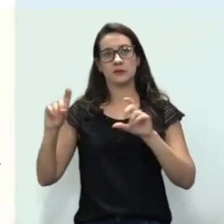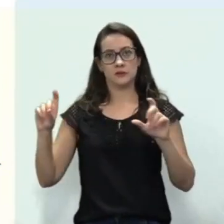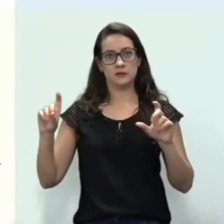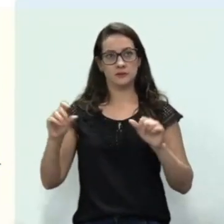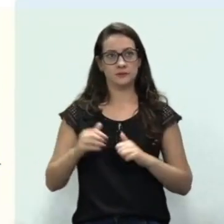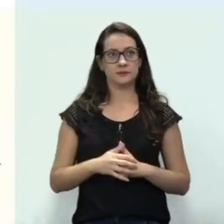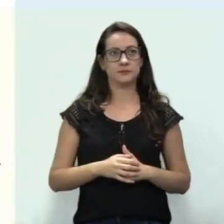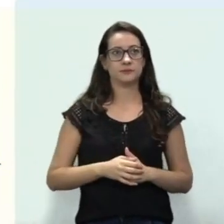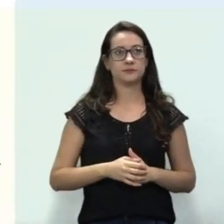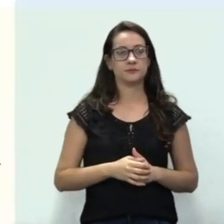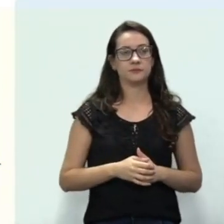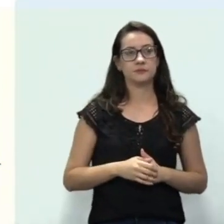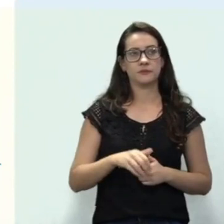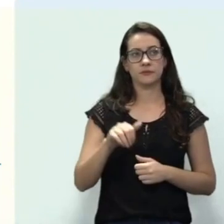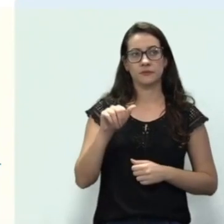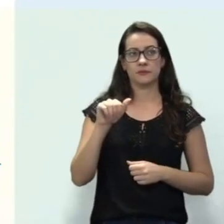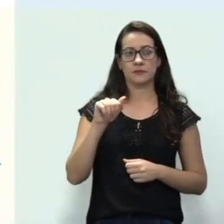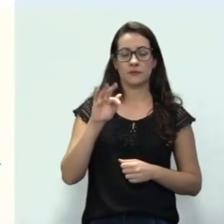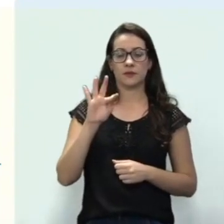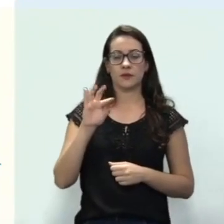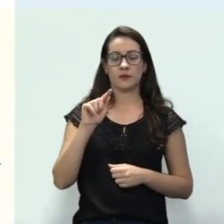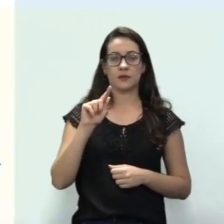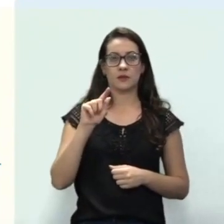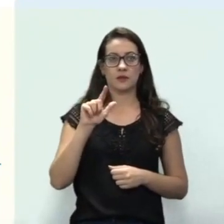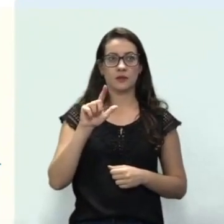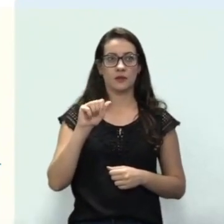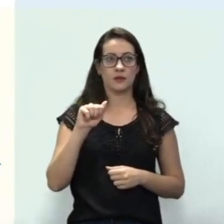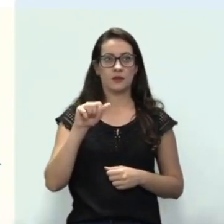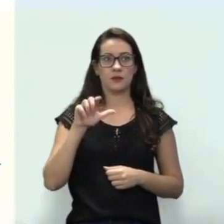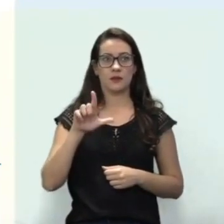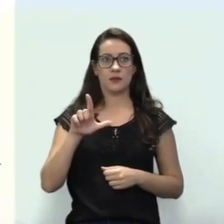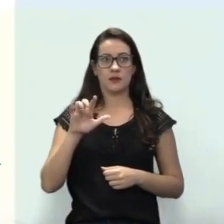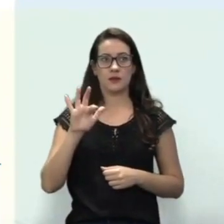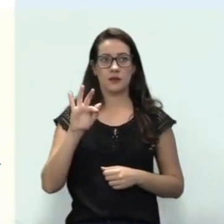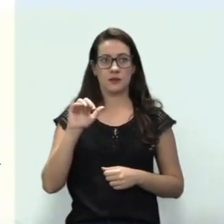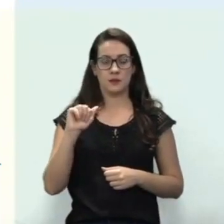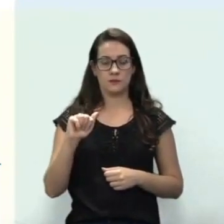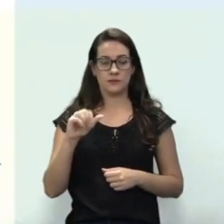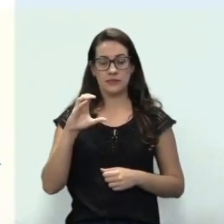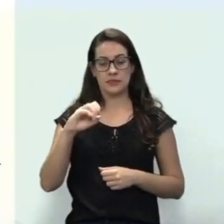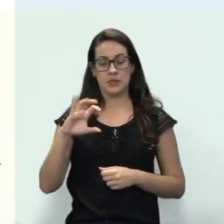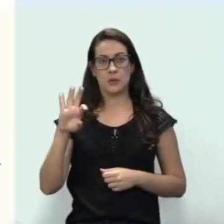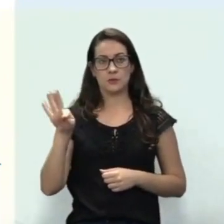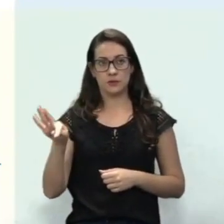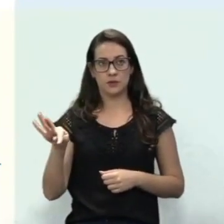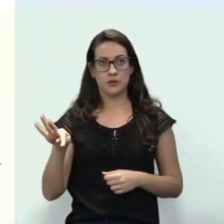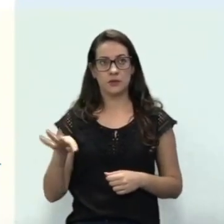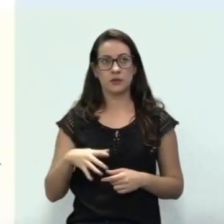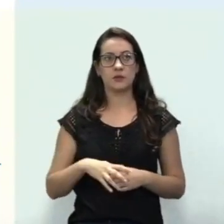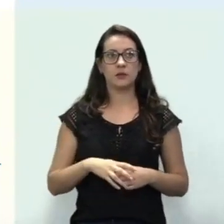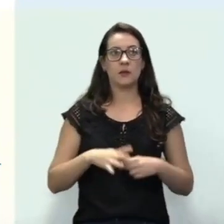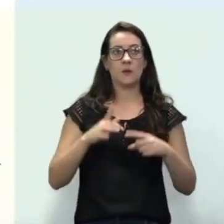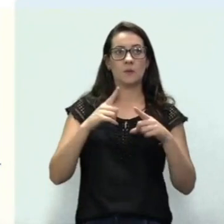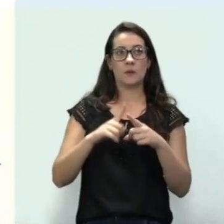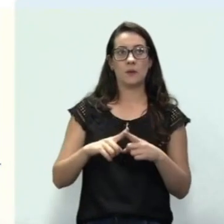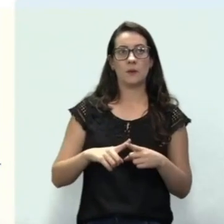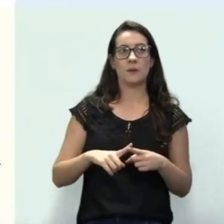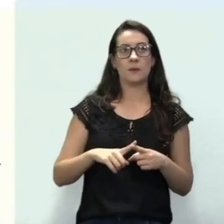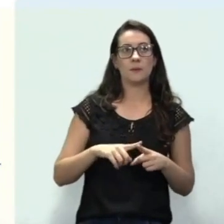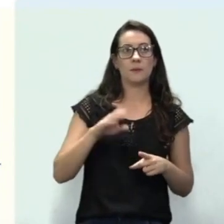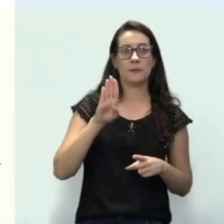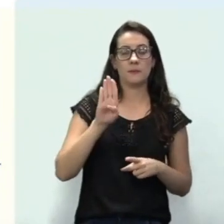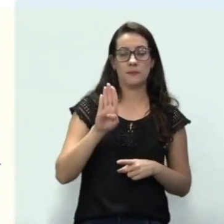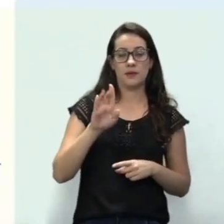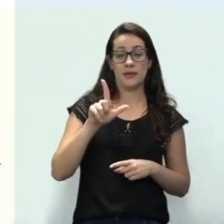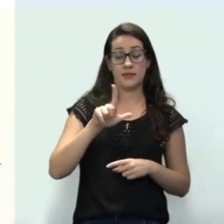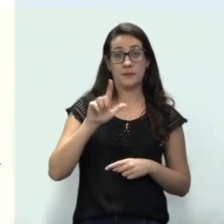um coeficiente função de barras emendadas na mesma seção. E ele, multiplicado pelo LB necessário, ele tem que ser